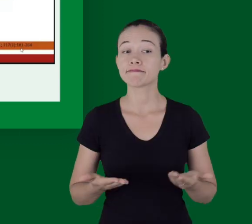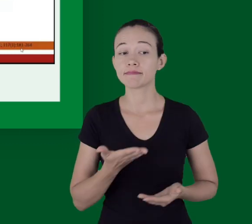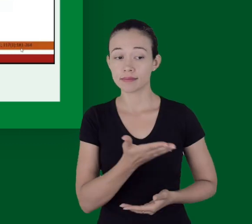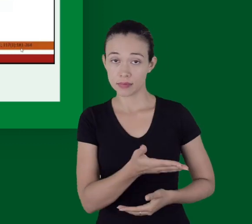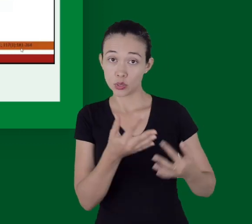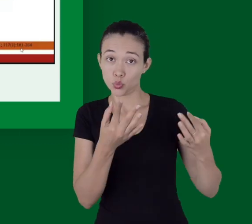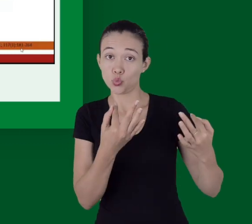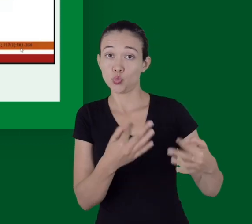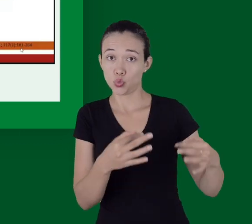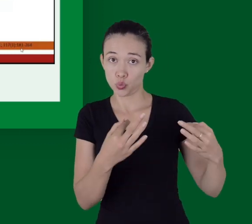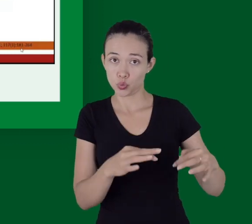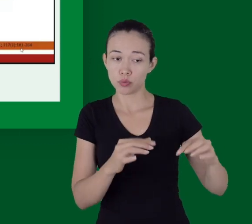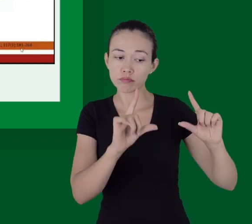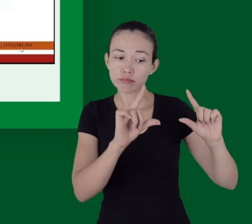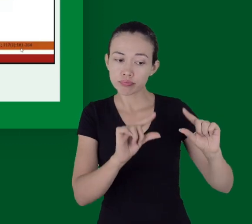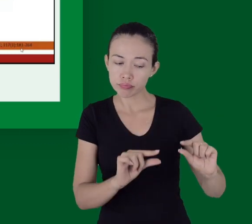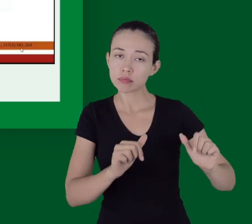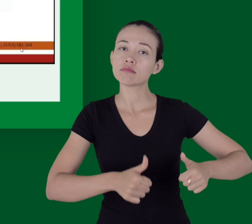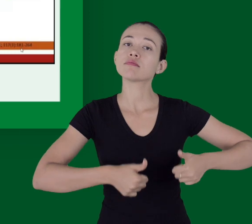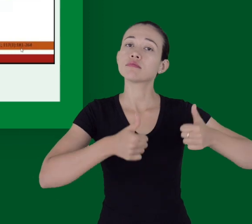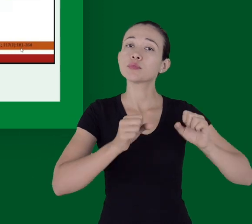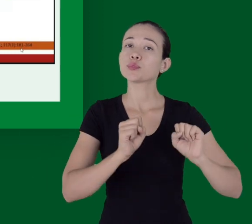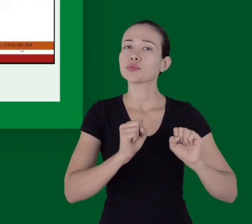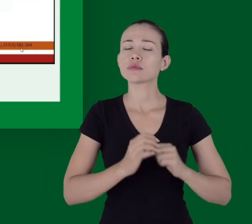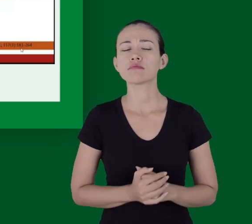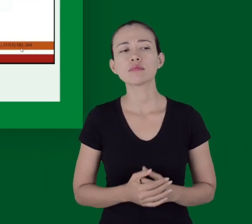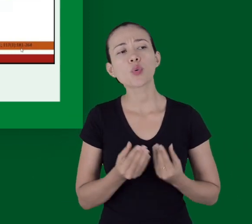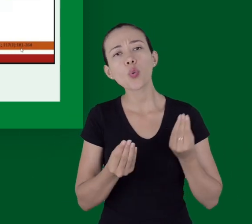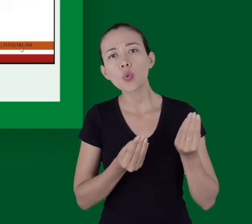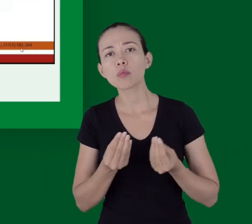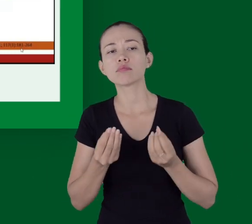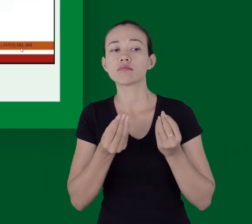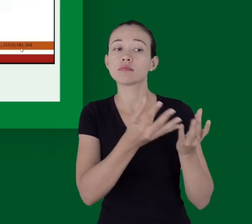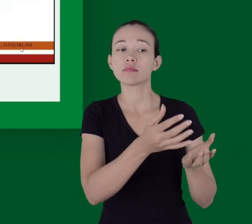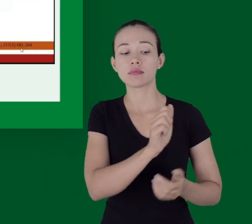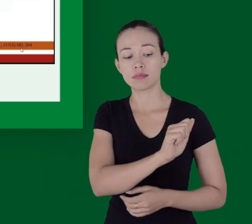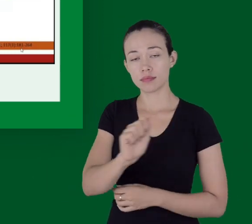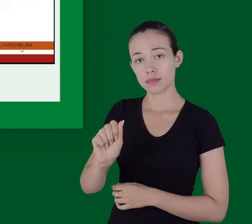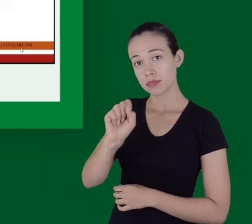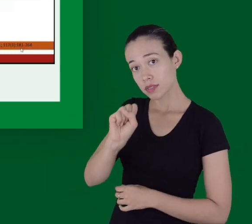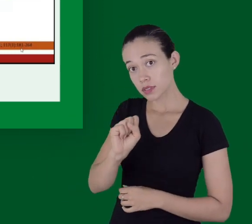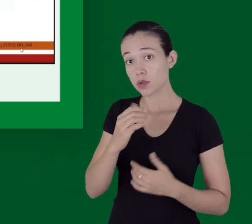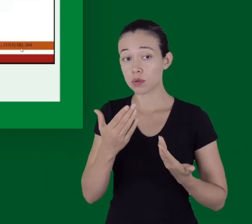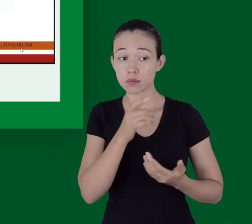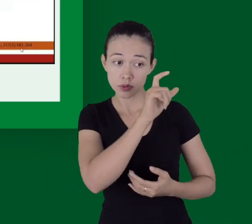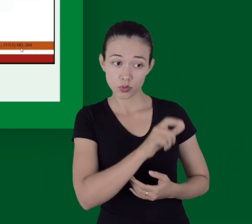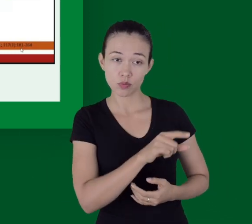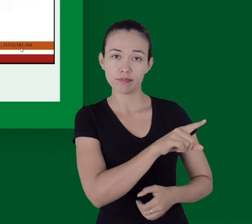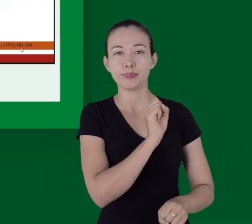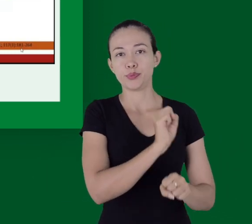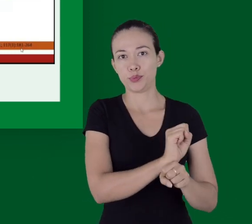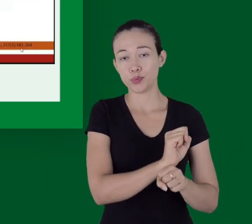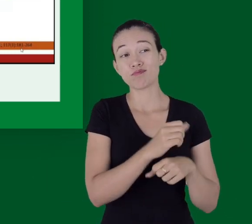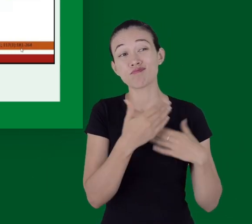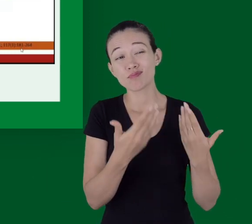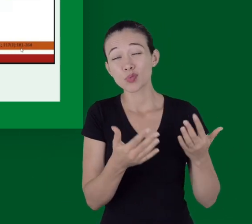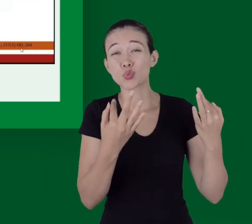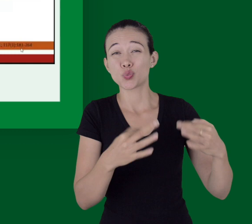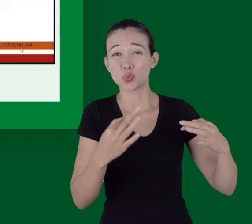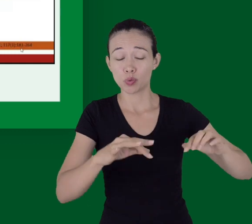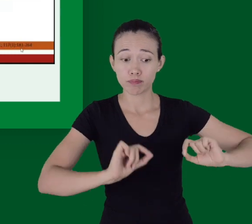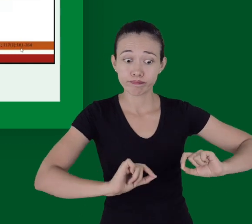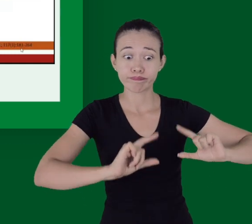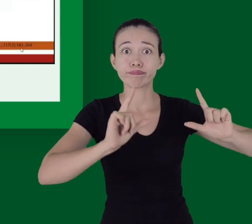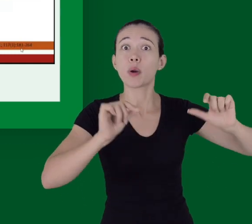E geralmente ela melhora, ela é atenuada com o uso de AS, ou quando o paciente fica em repouso, e ela